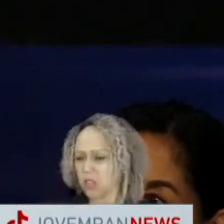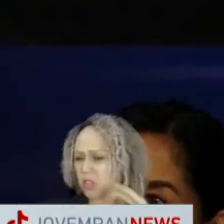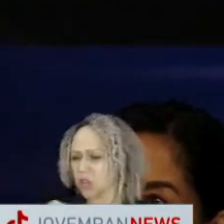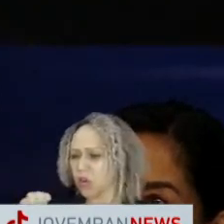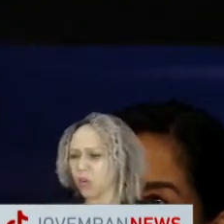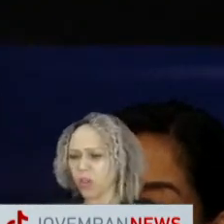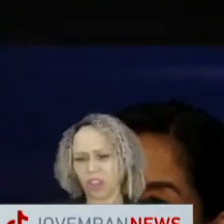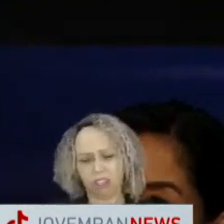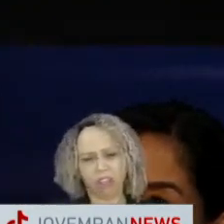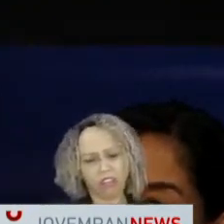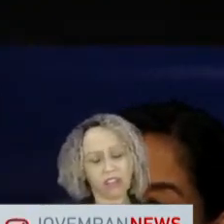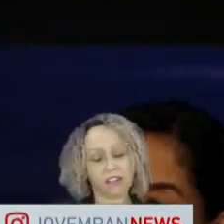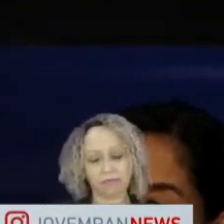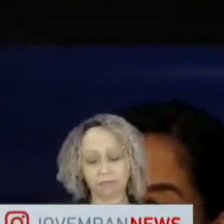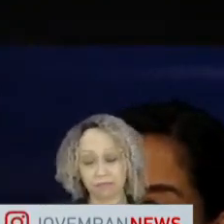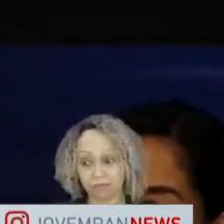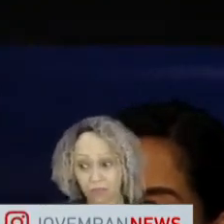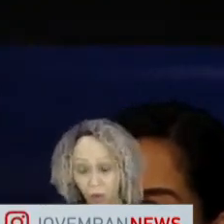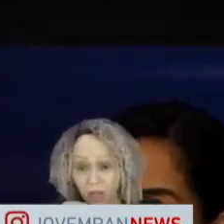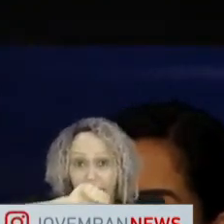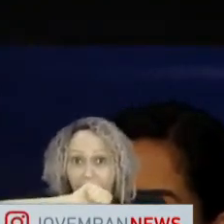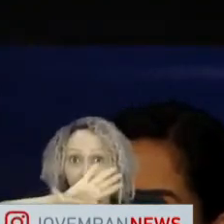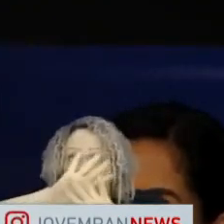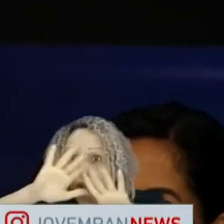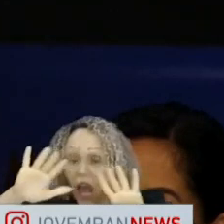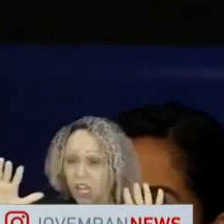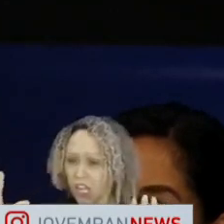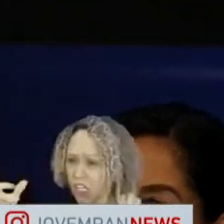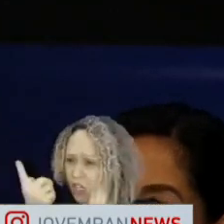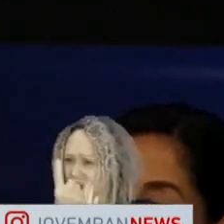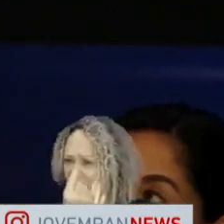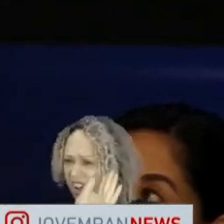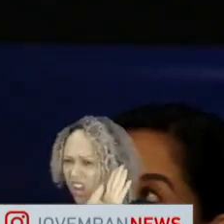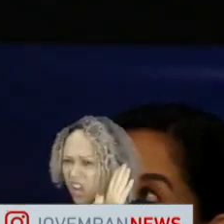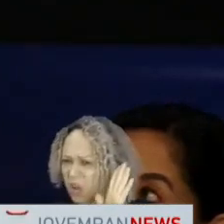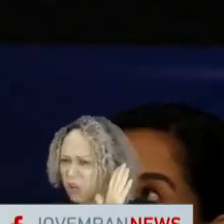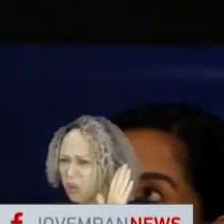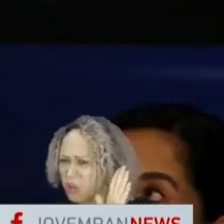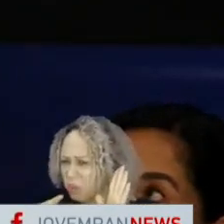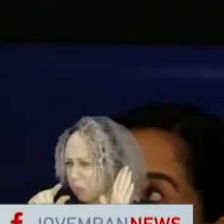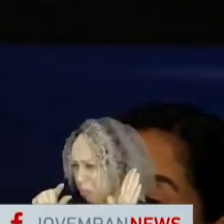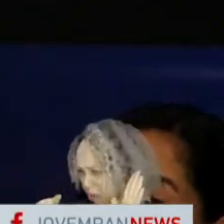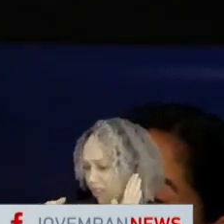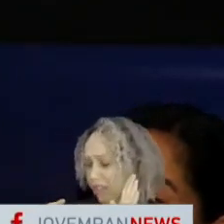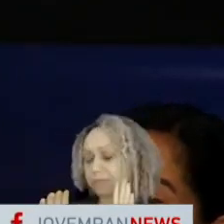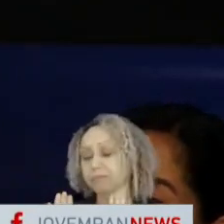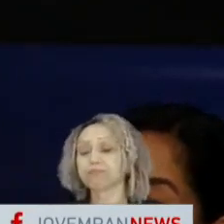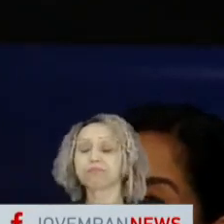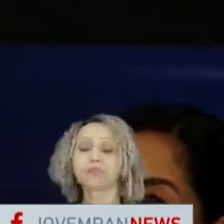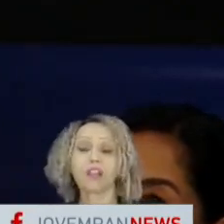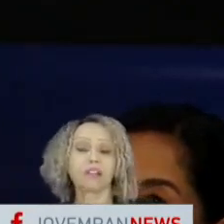recurso. Interessante comparar com o governo que está saínte. O saínte teve